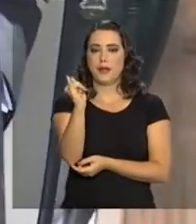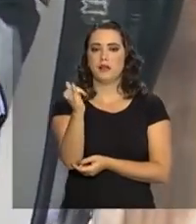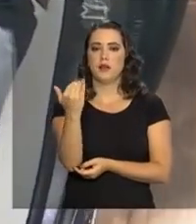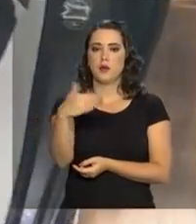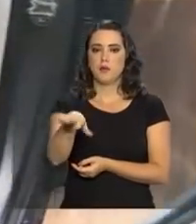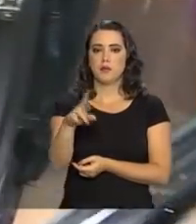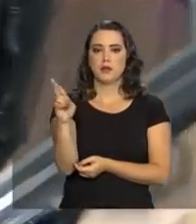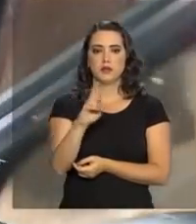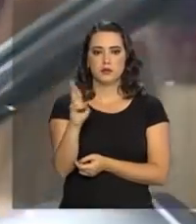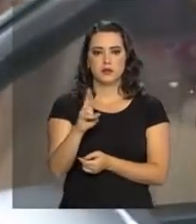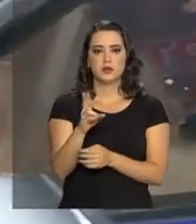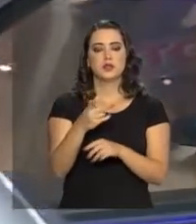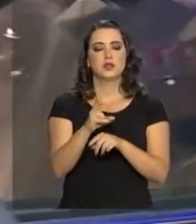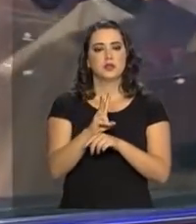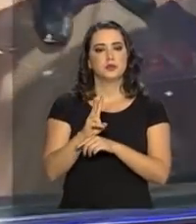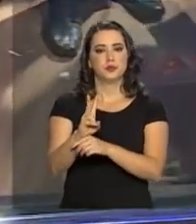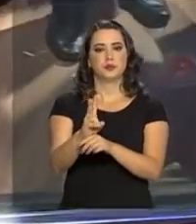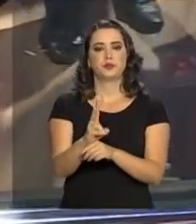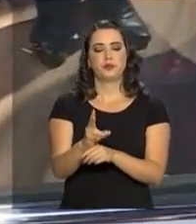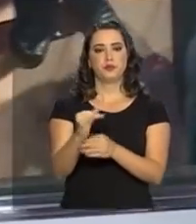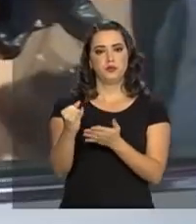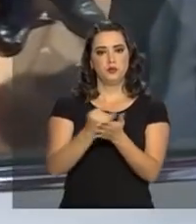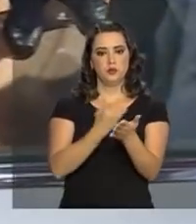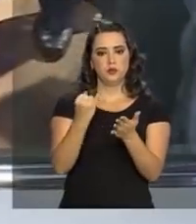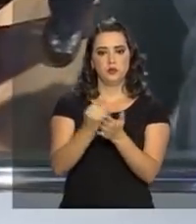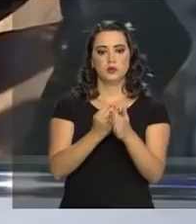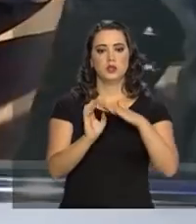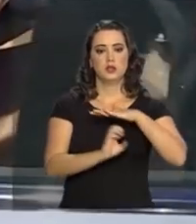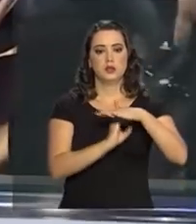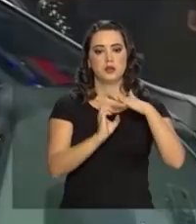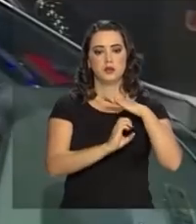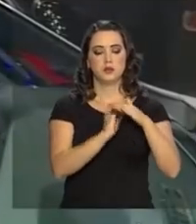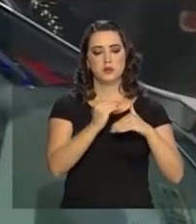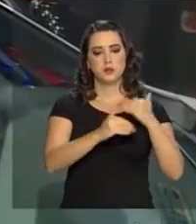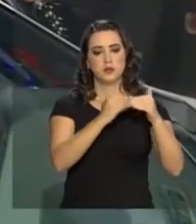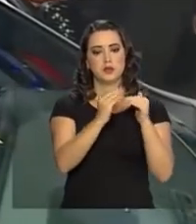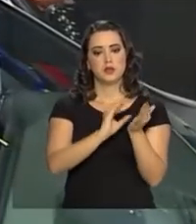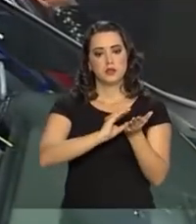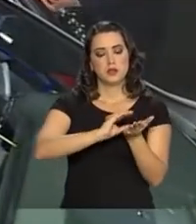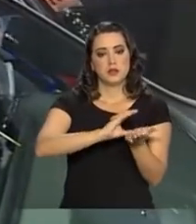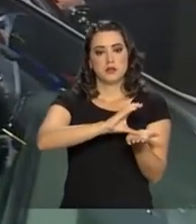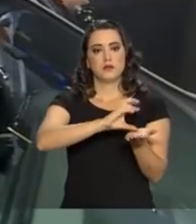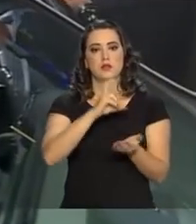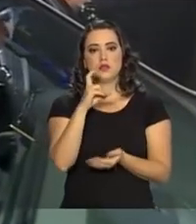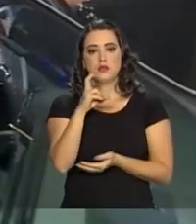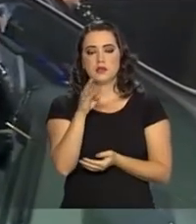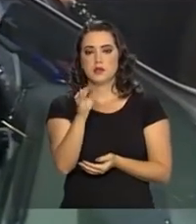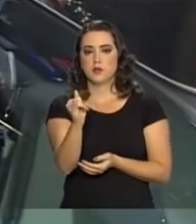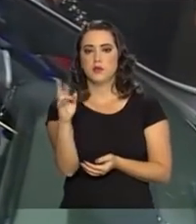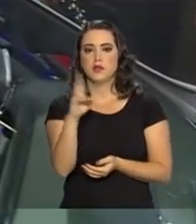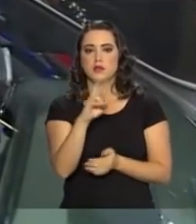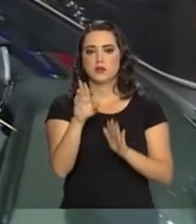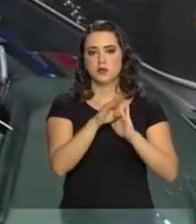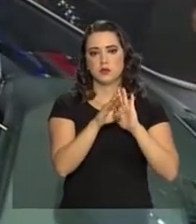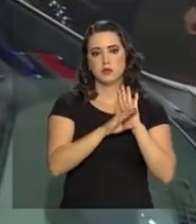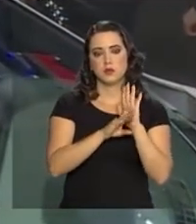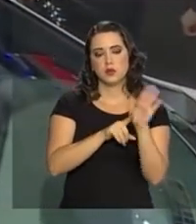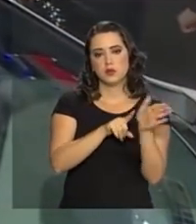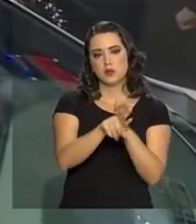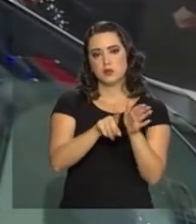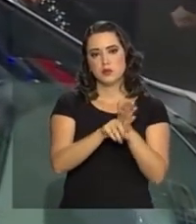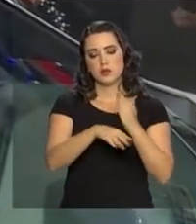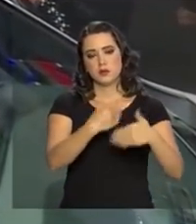de reais em créditos tributários a empresas que investirem ao menos R$5 bilhões de reais em projetos de pesquisa